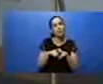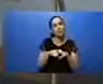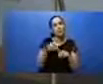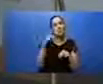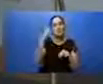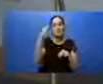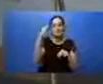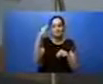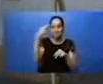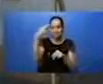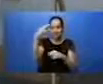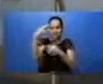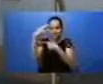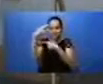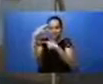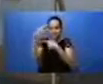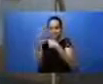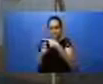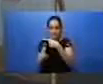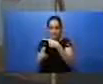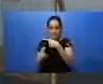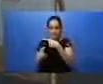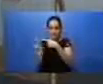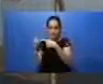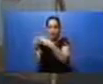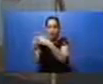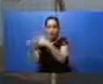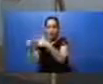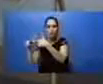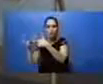3/5 dividido por 2,